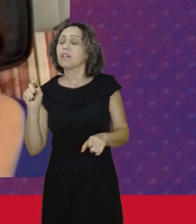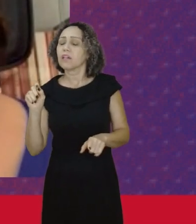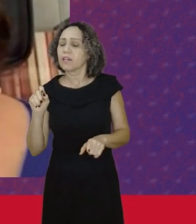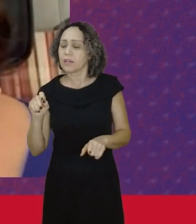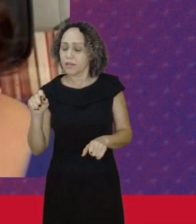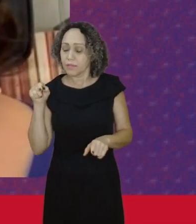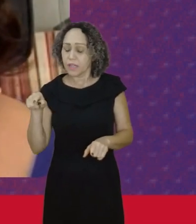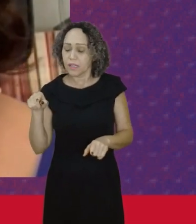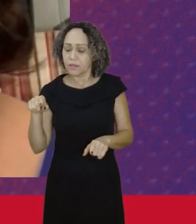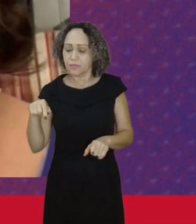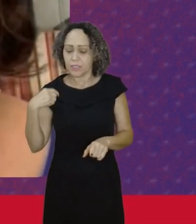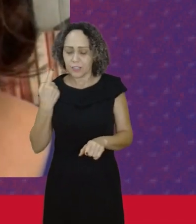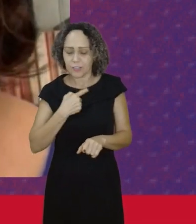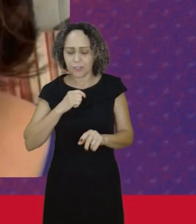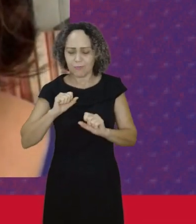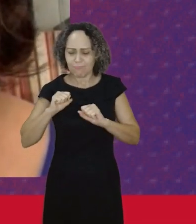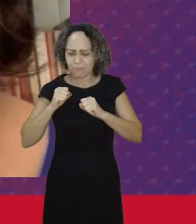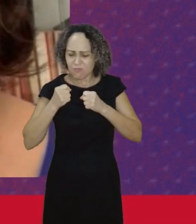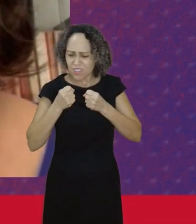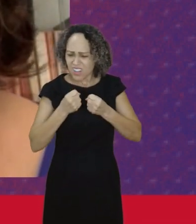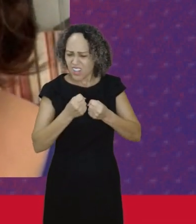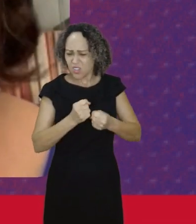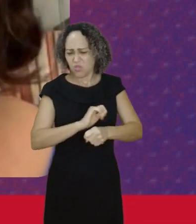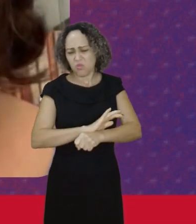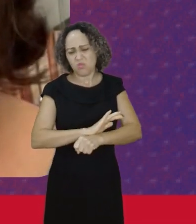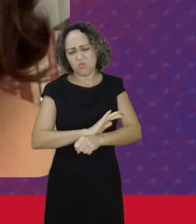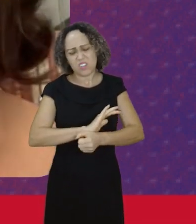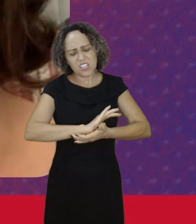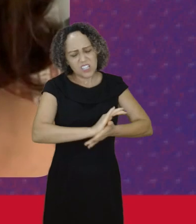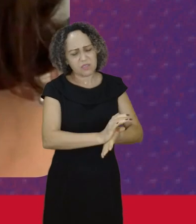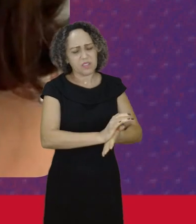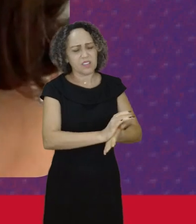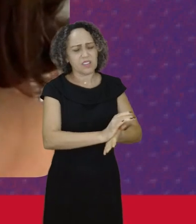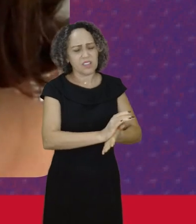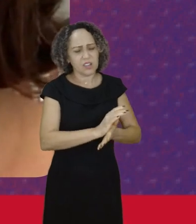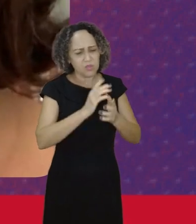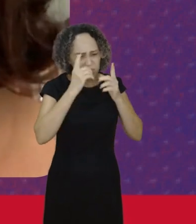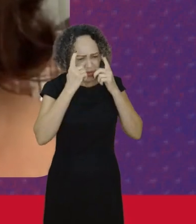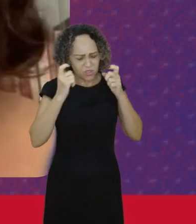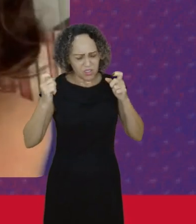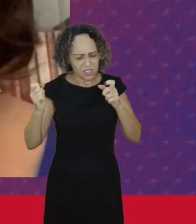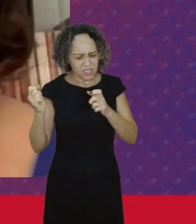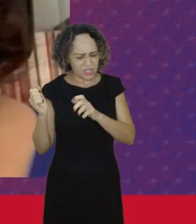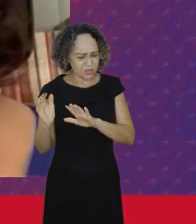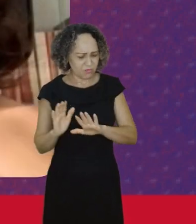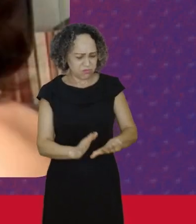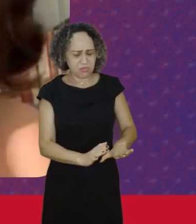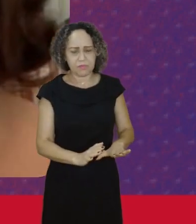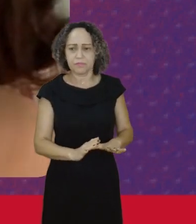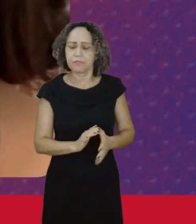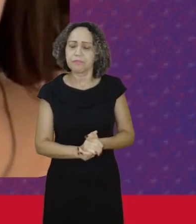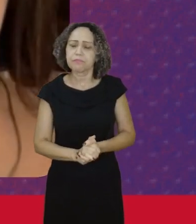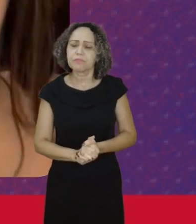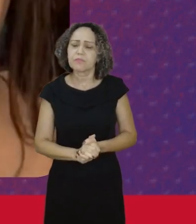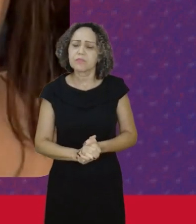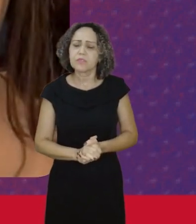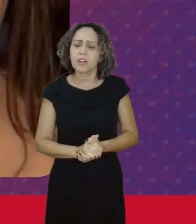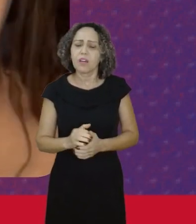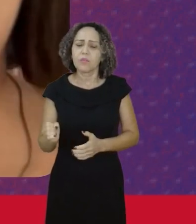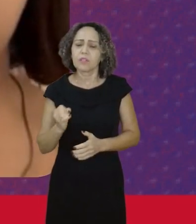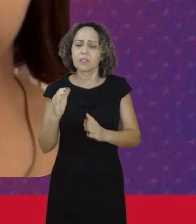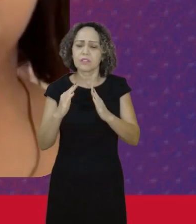É preciso que a escola seja um lugar, de fato, em que a linguagem